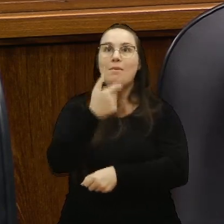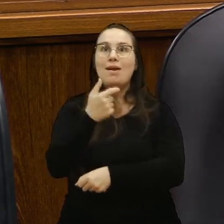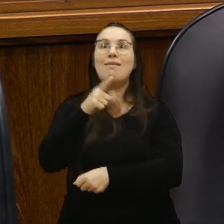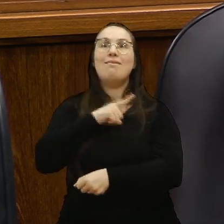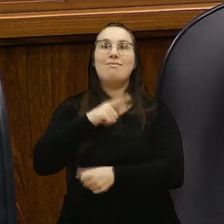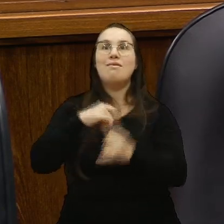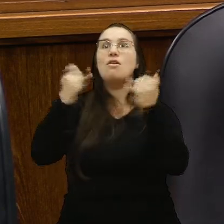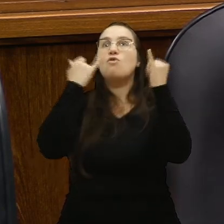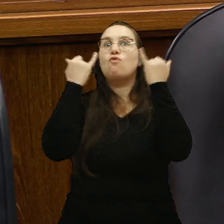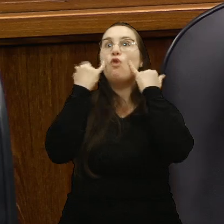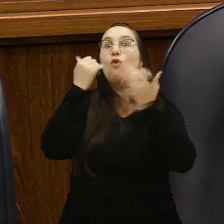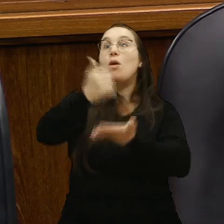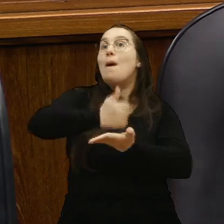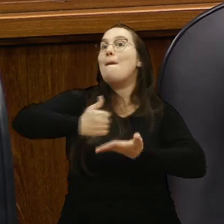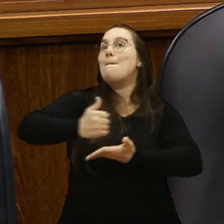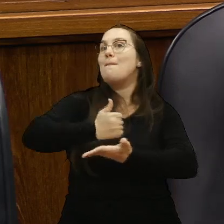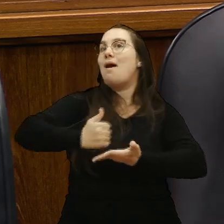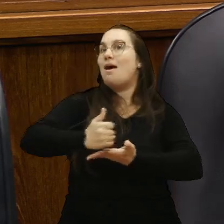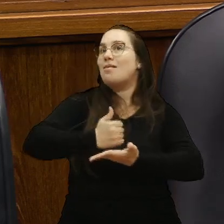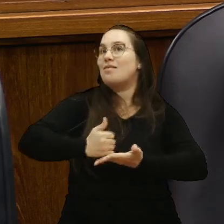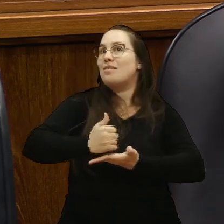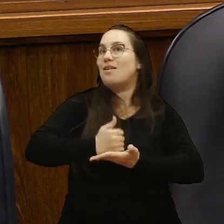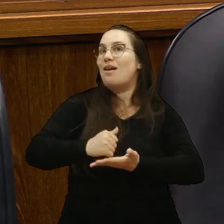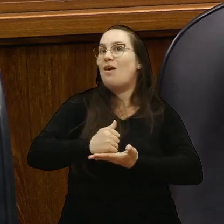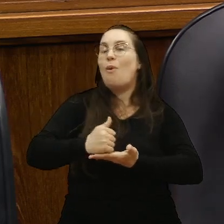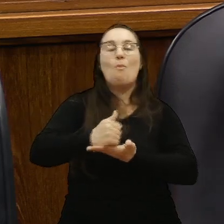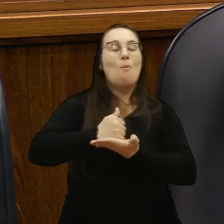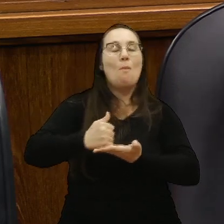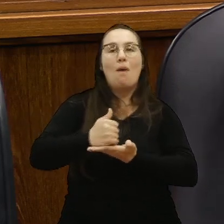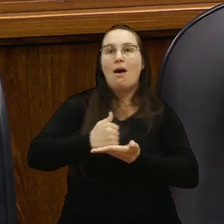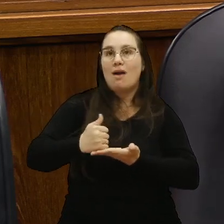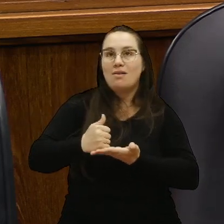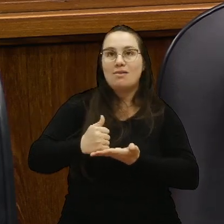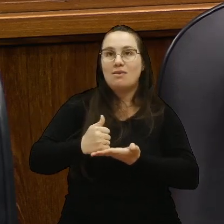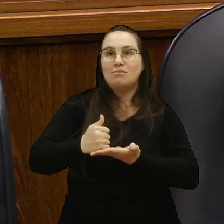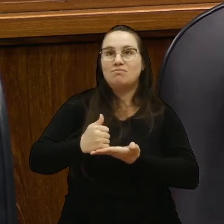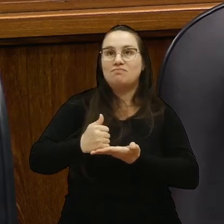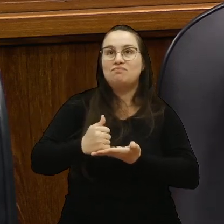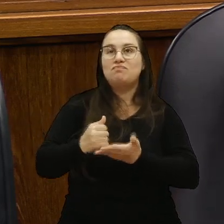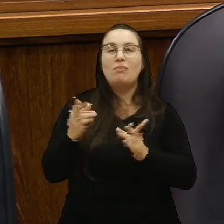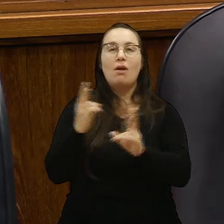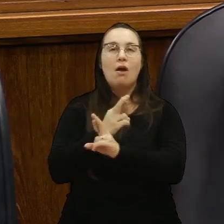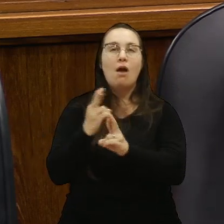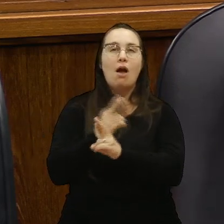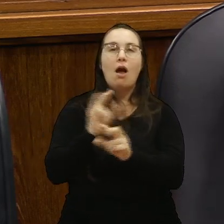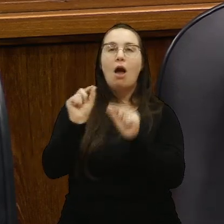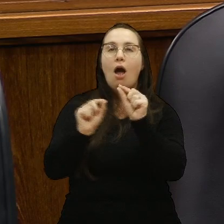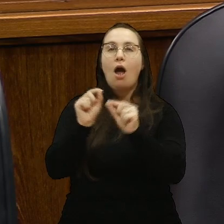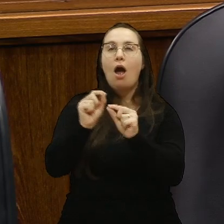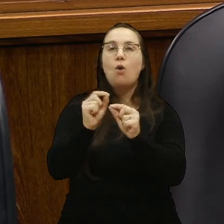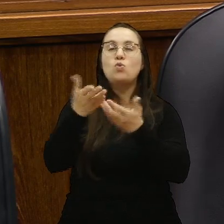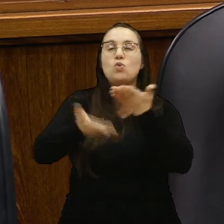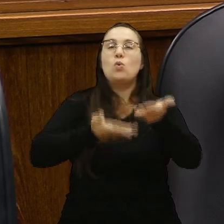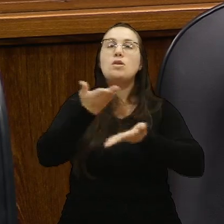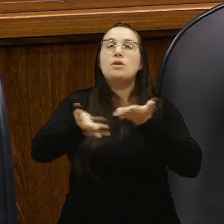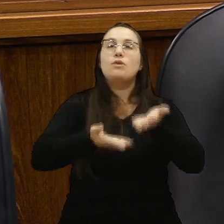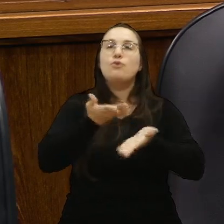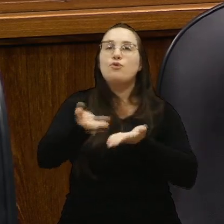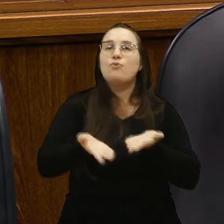essa informação básica, esse dado básico relacionado ao seu